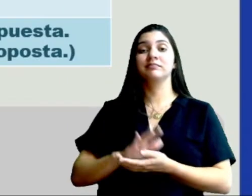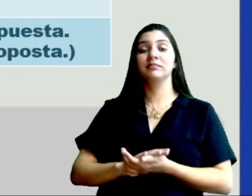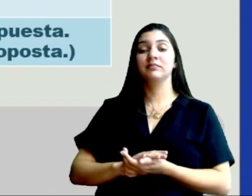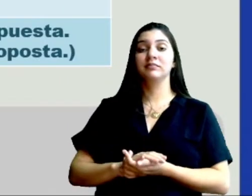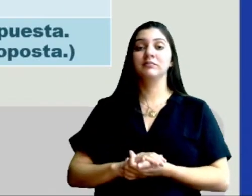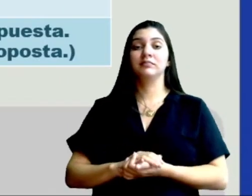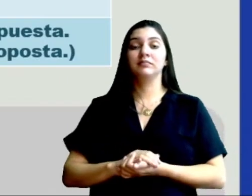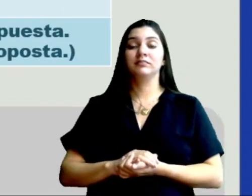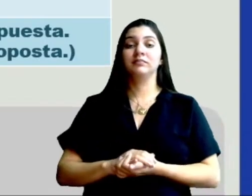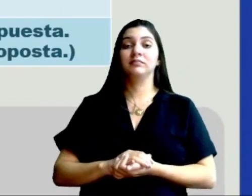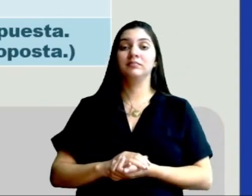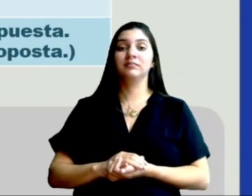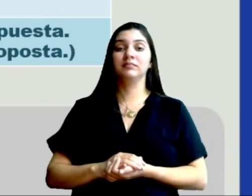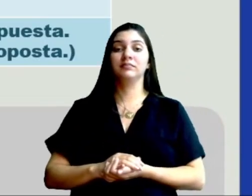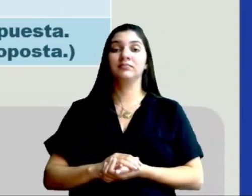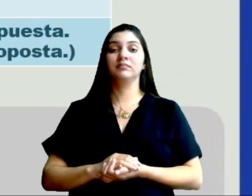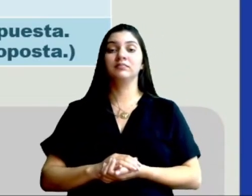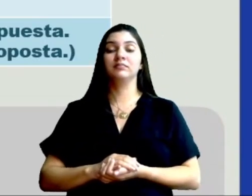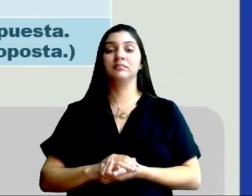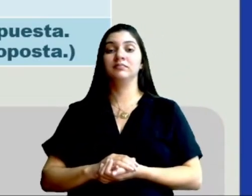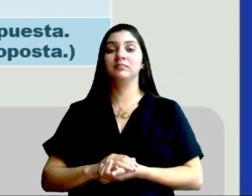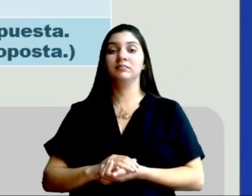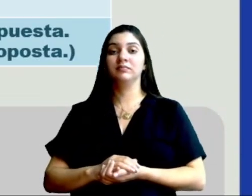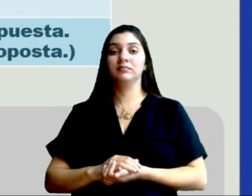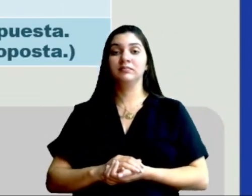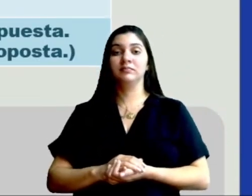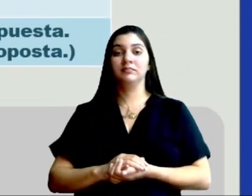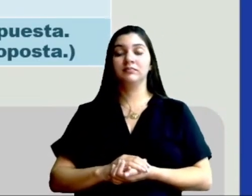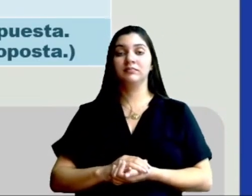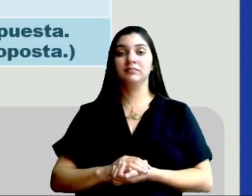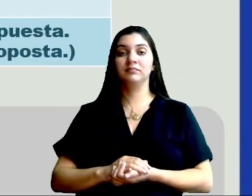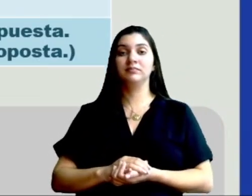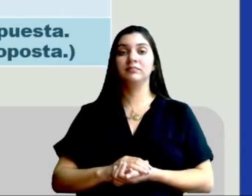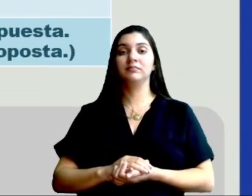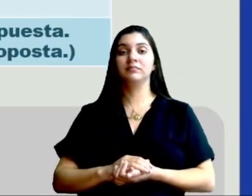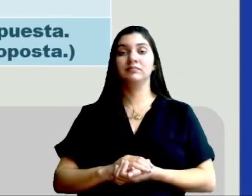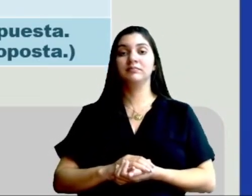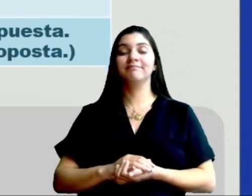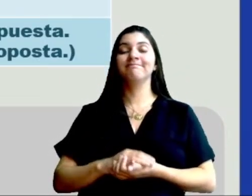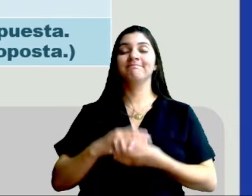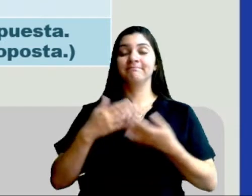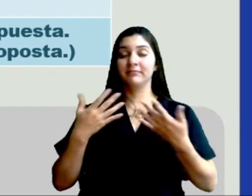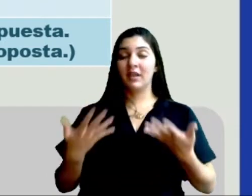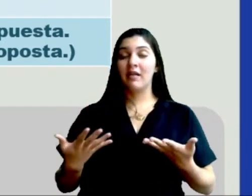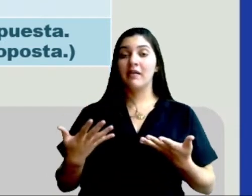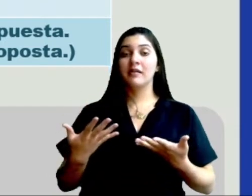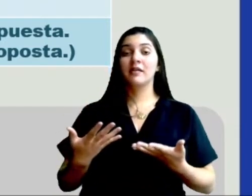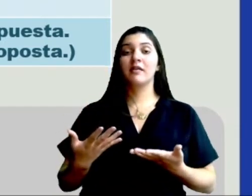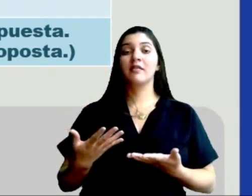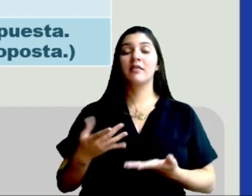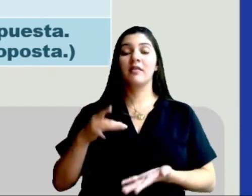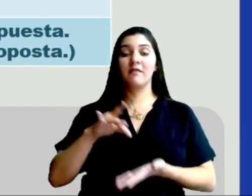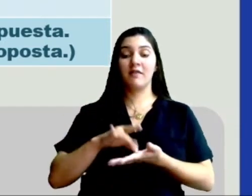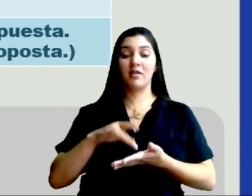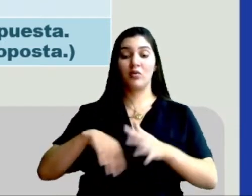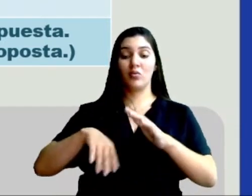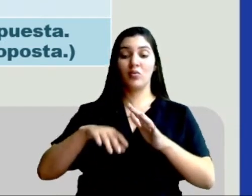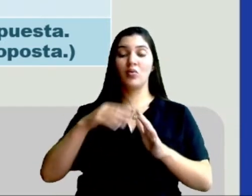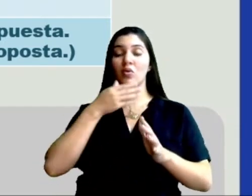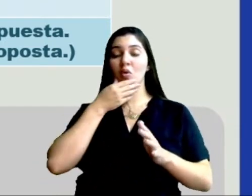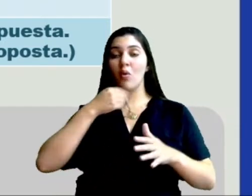Era improvável que o jogador aceitara essa proposta. Era improvável que o